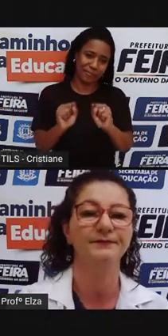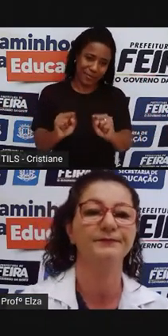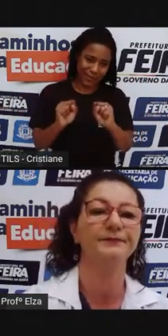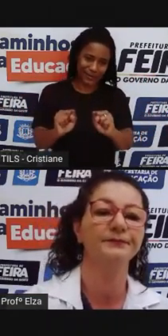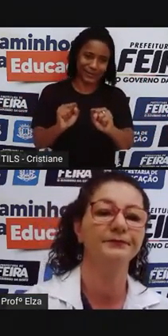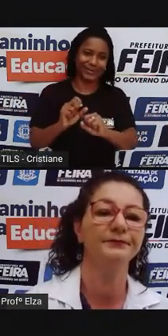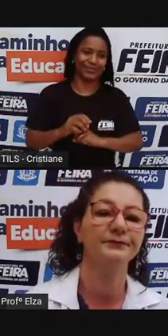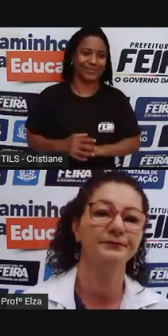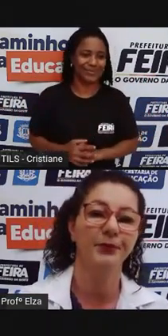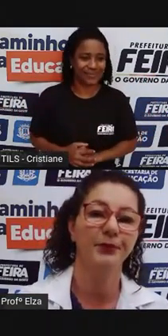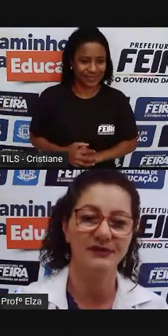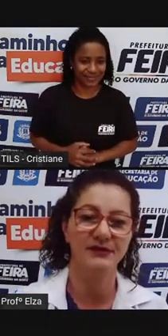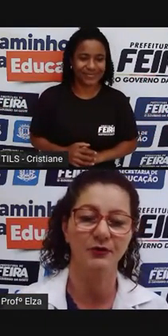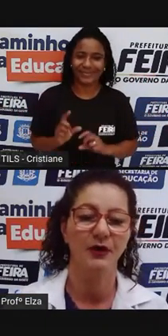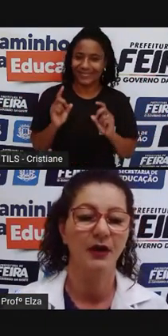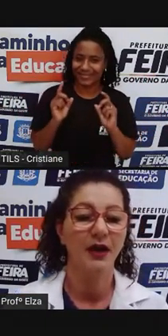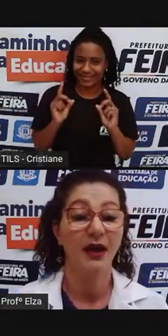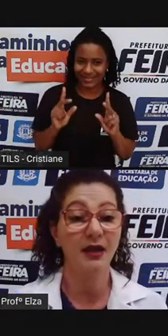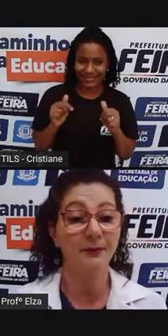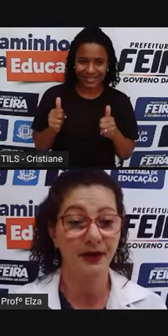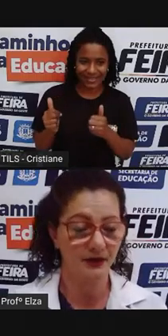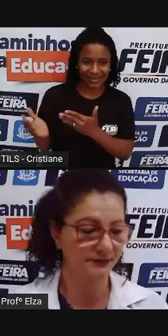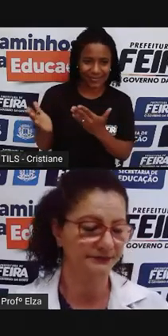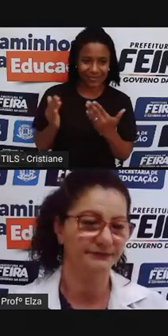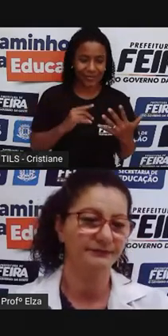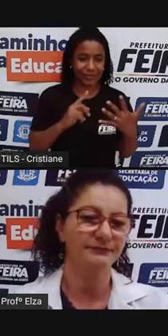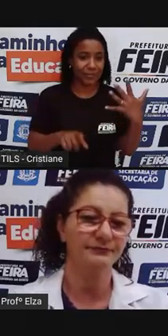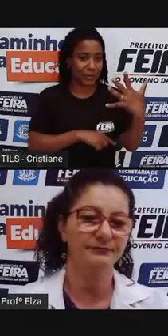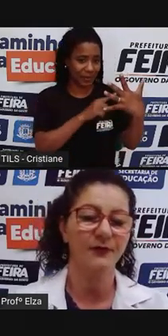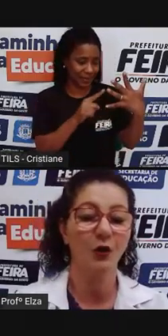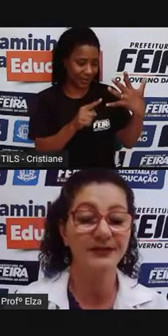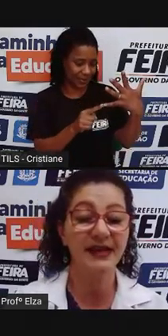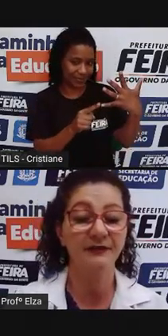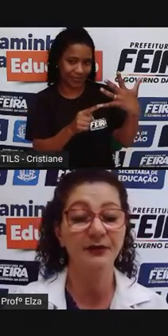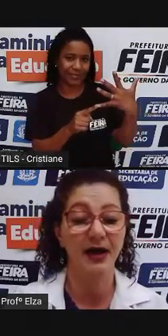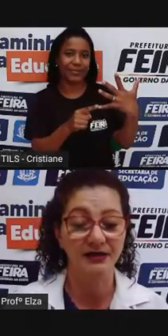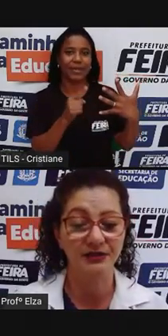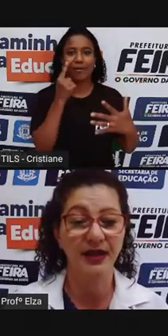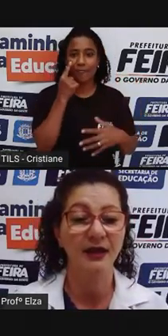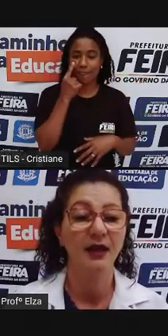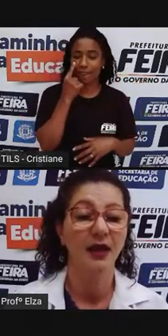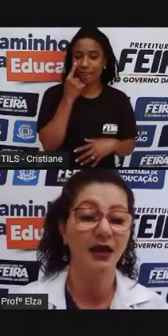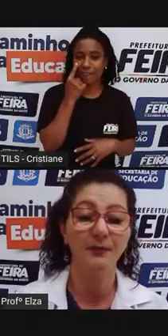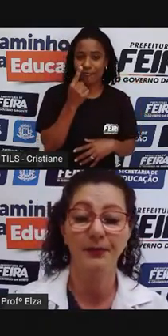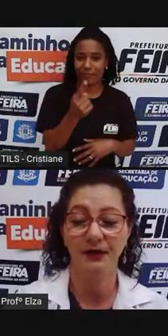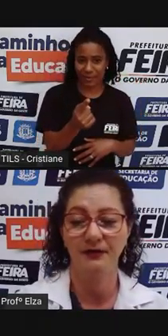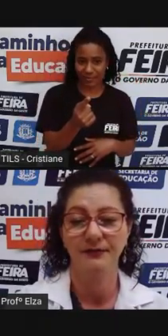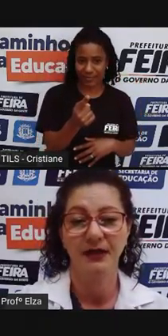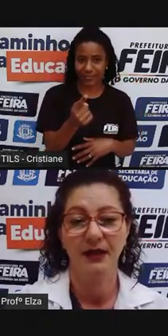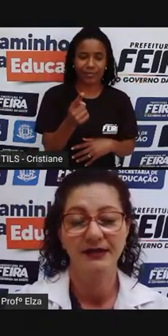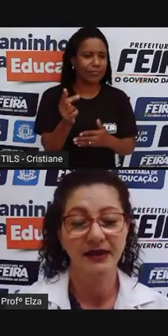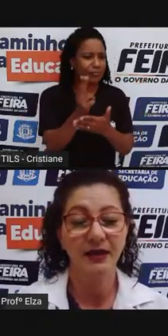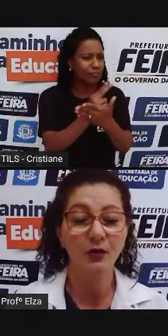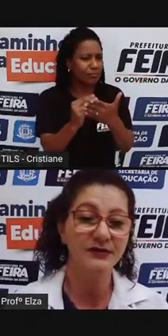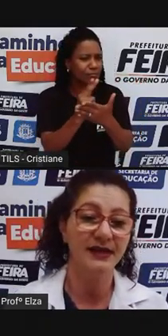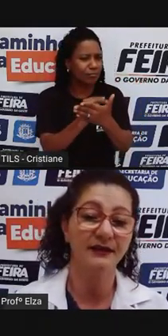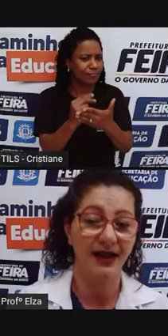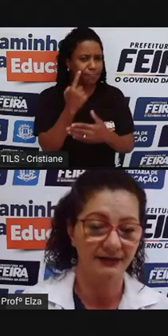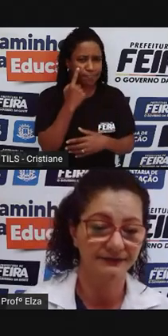one. Próximo. Repair. Observe a imagem, né? Repair.